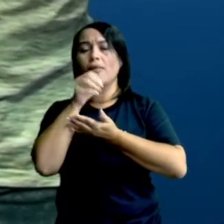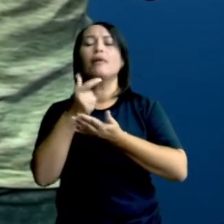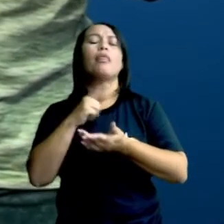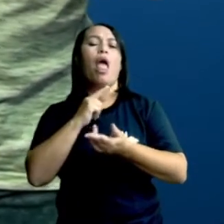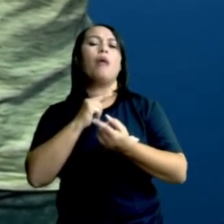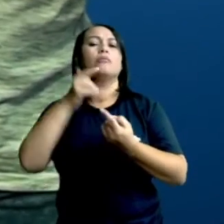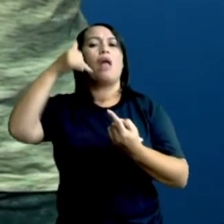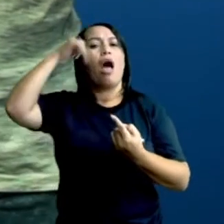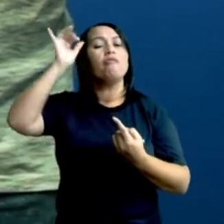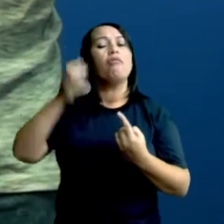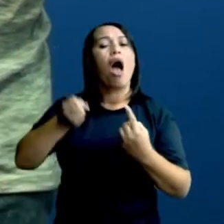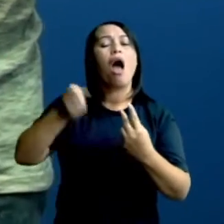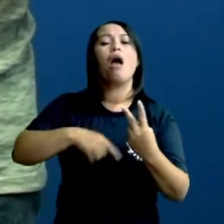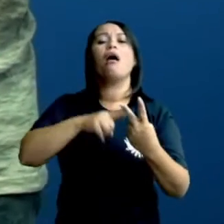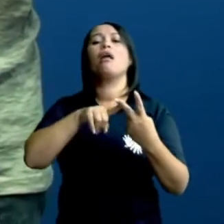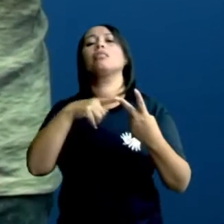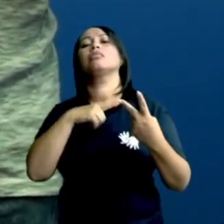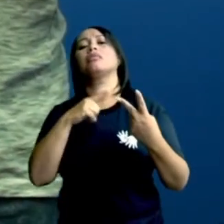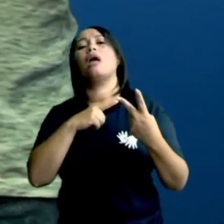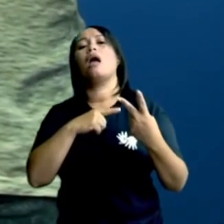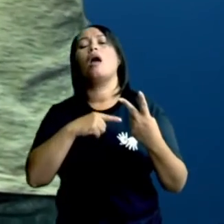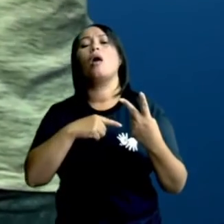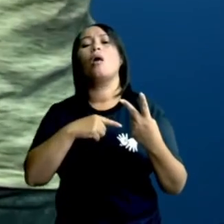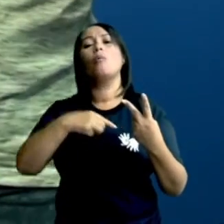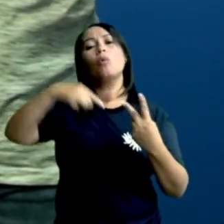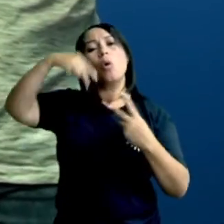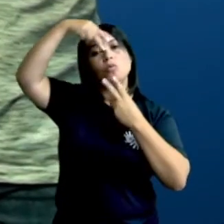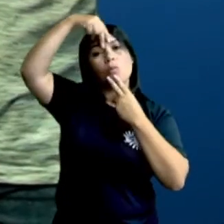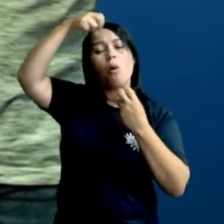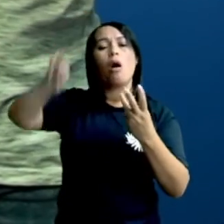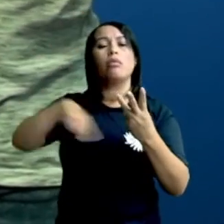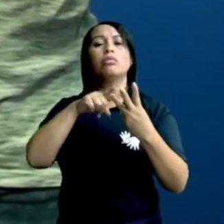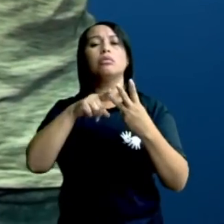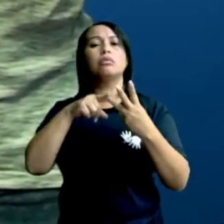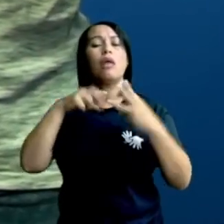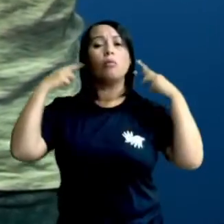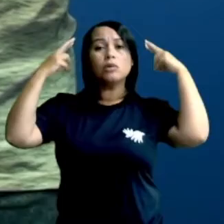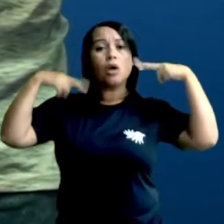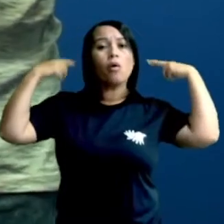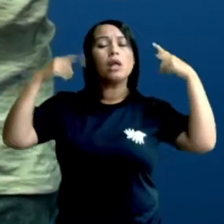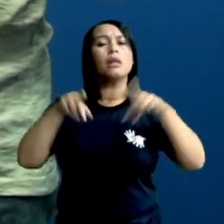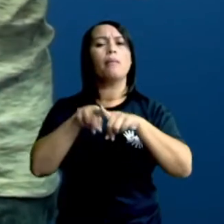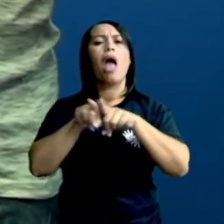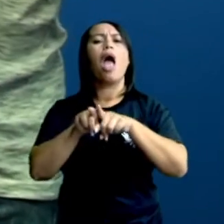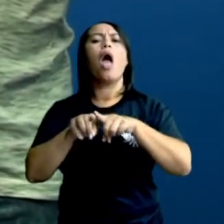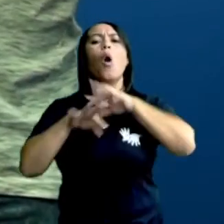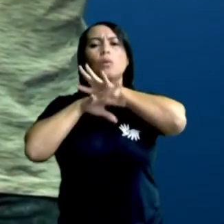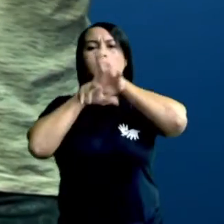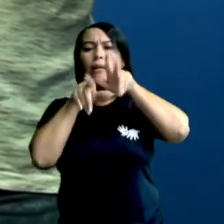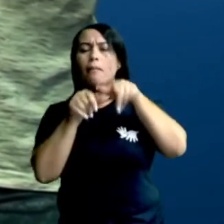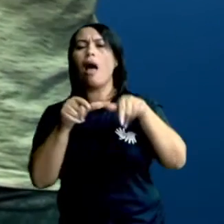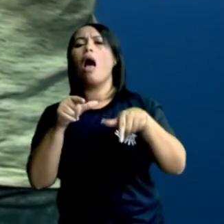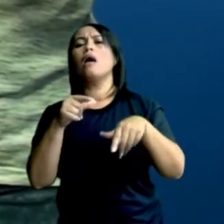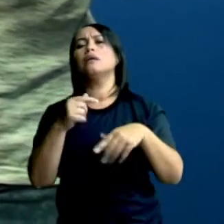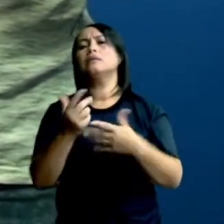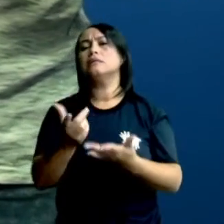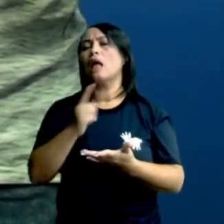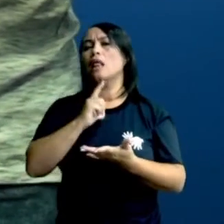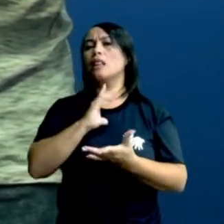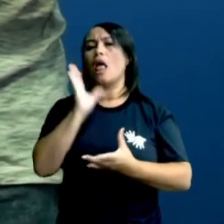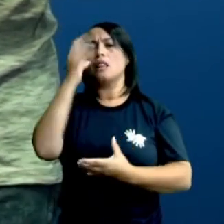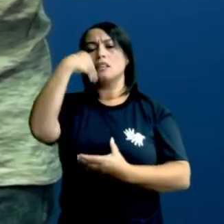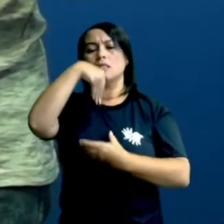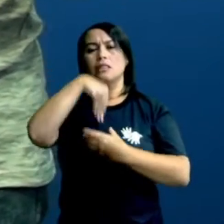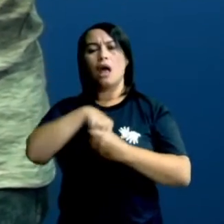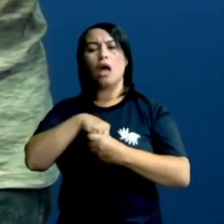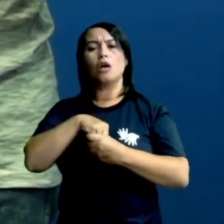a vaca, o bode, a ovelha, esses animais ruminantes, eles têm dentro de um